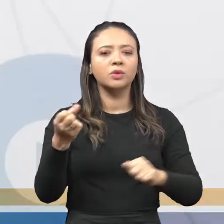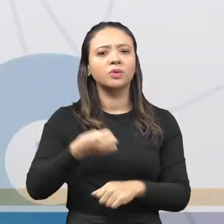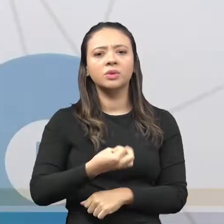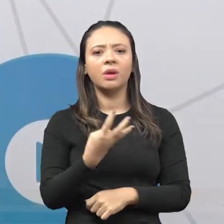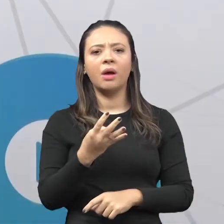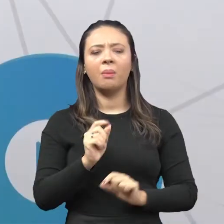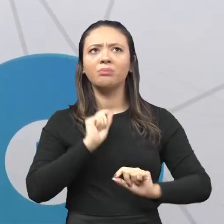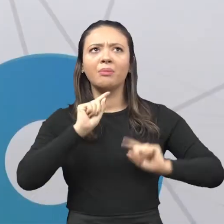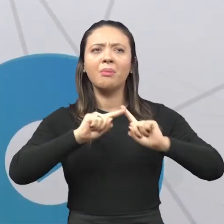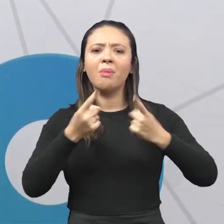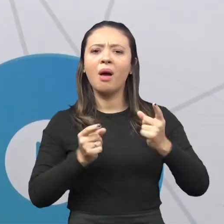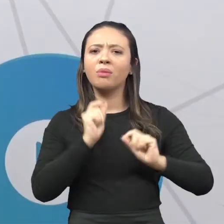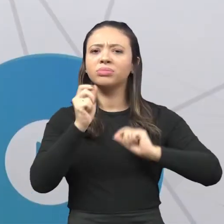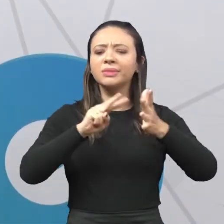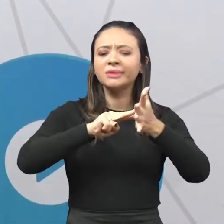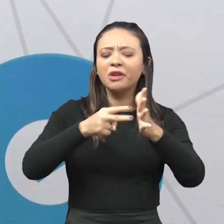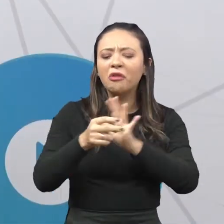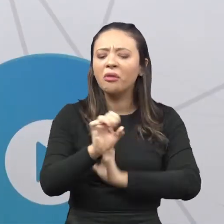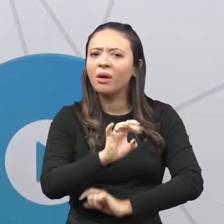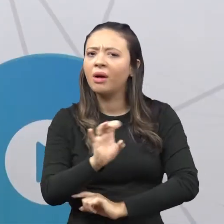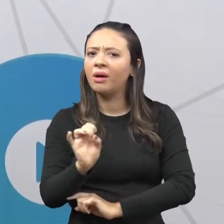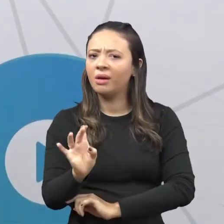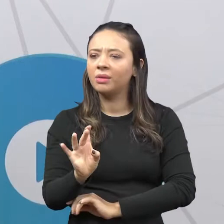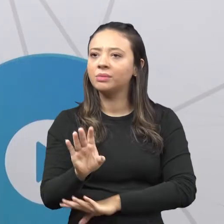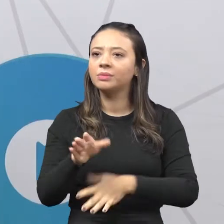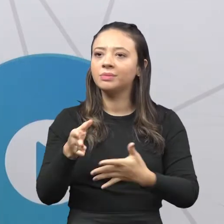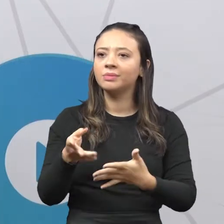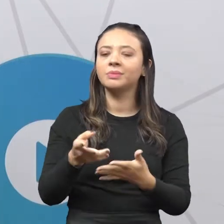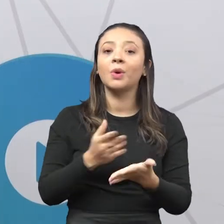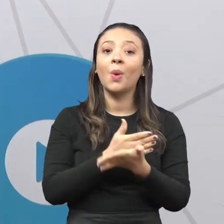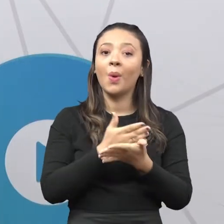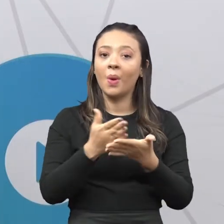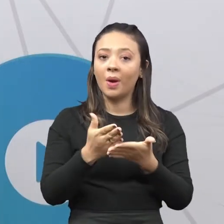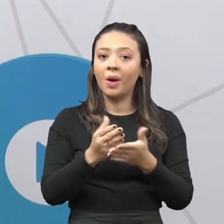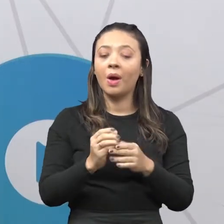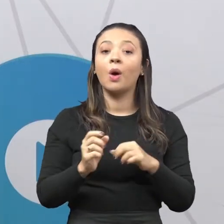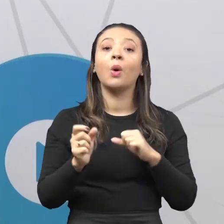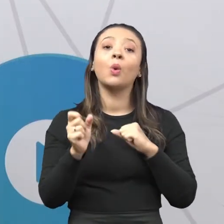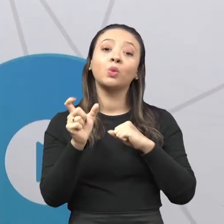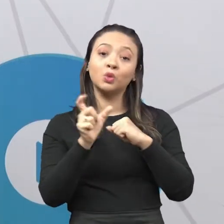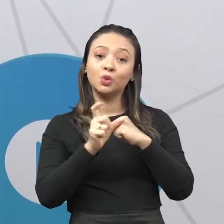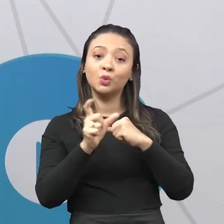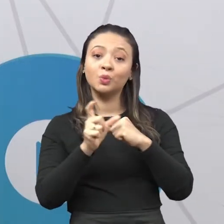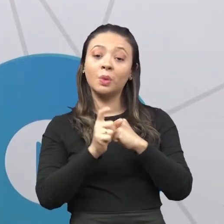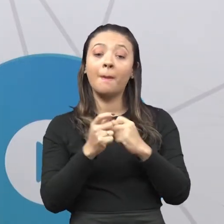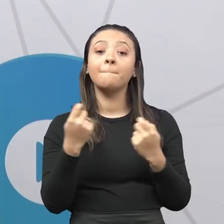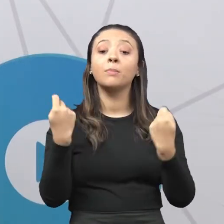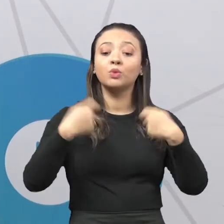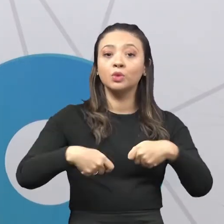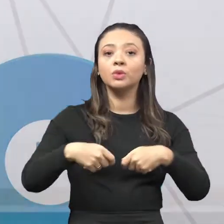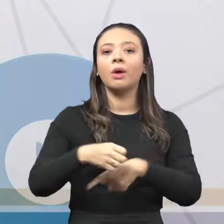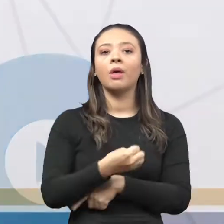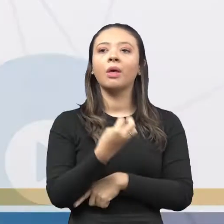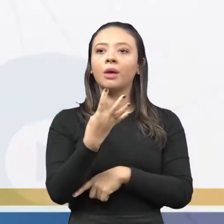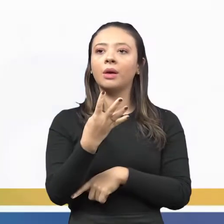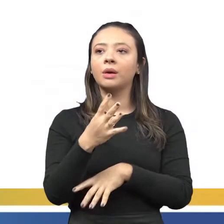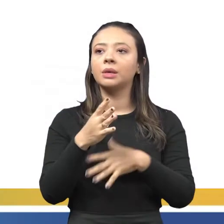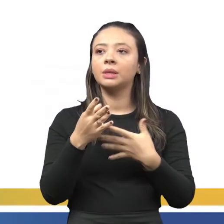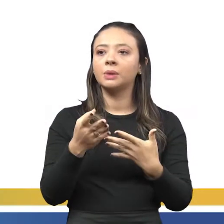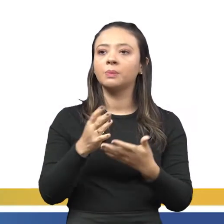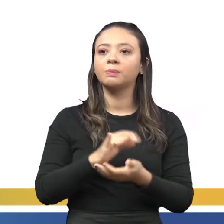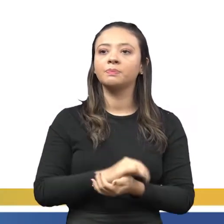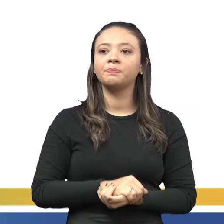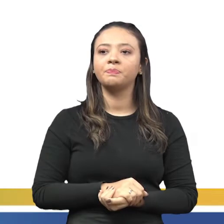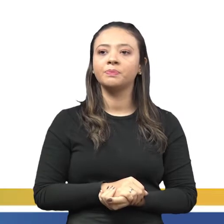são substantivos contáveis e incontáveis? Bom, vamos começar pelos substantivos contáveis. Então, countable